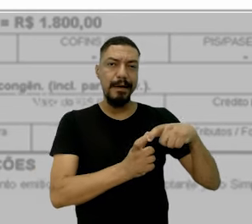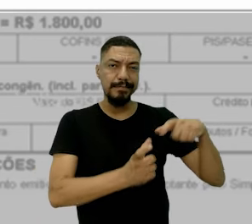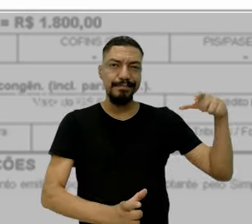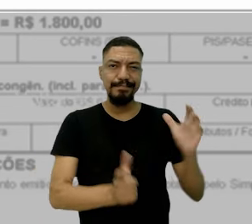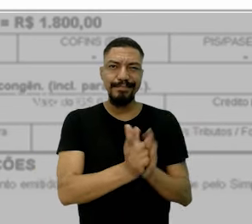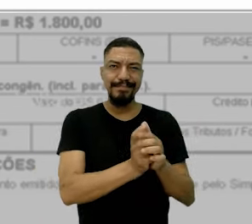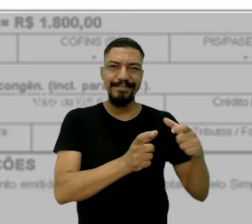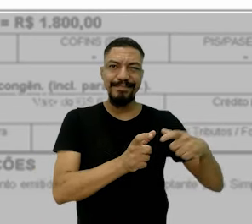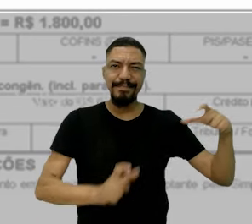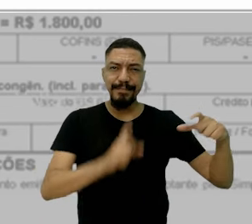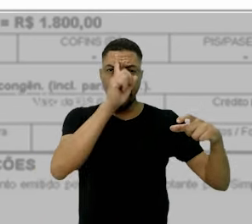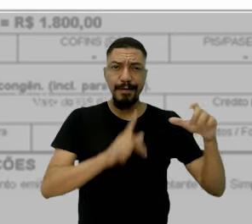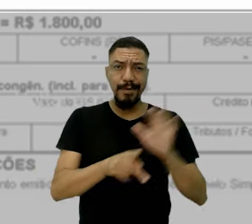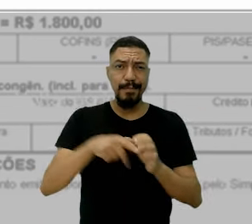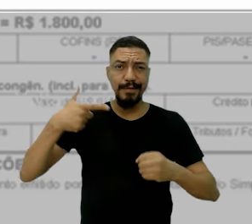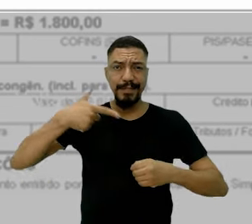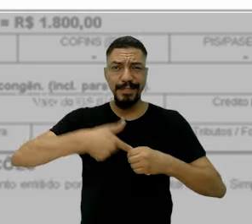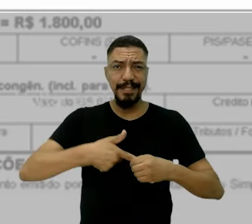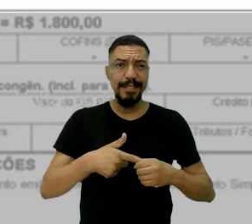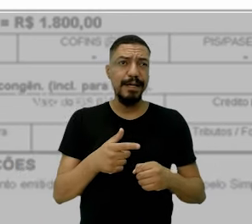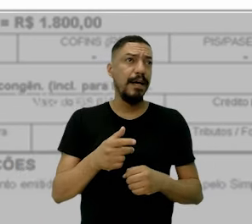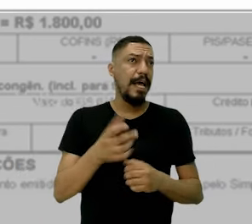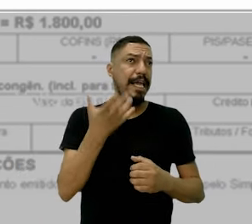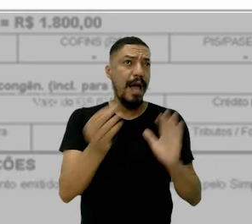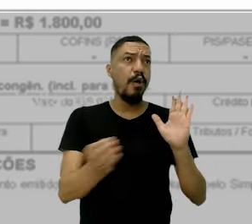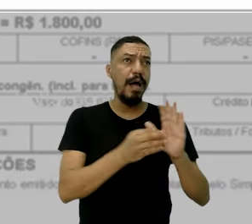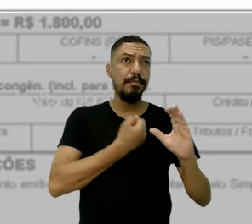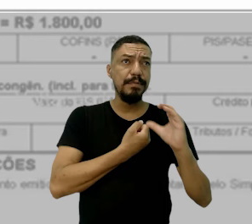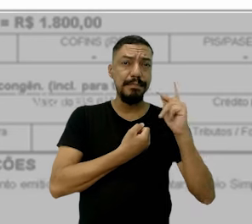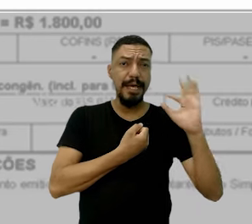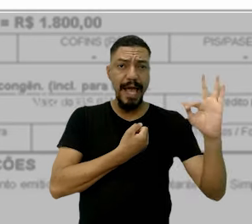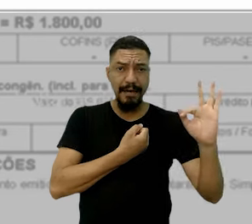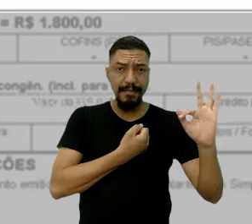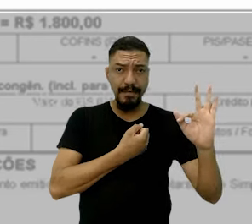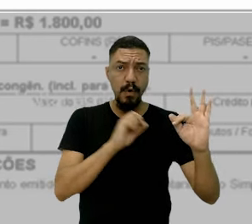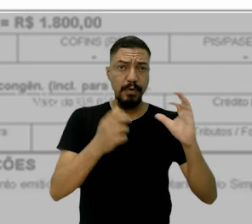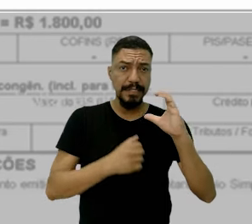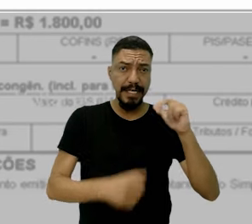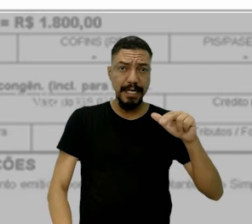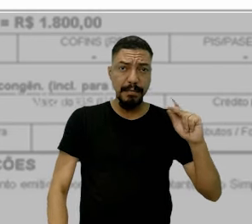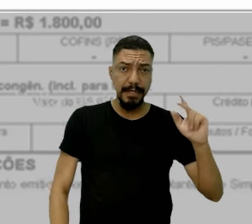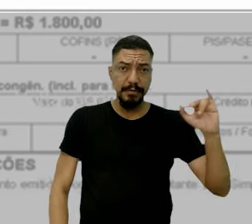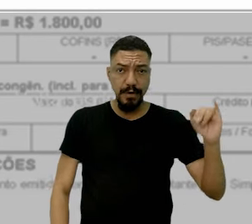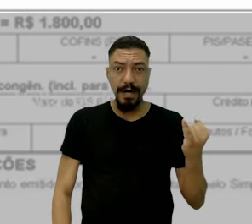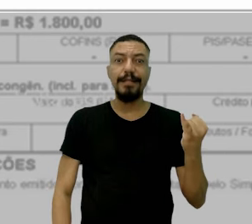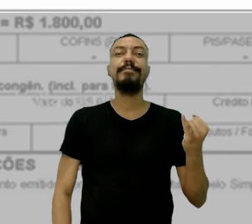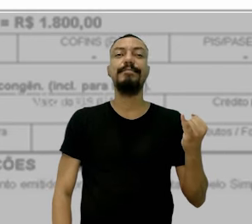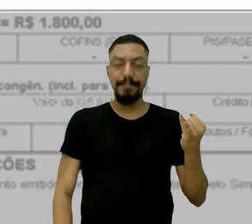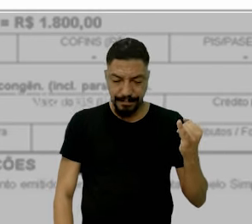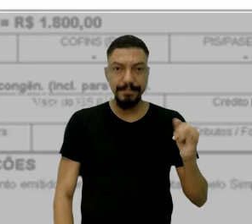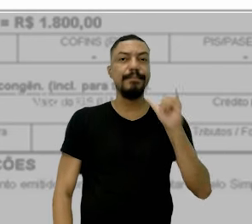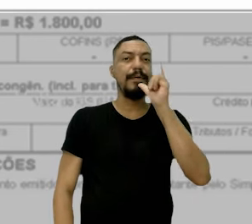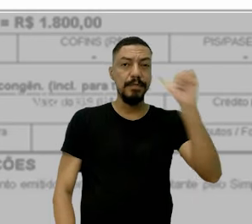de gasolina, como é o caso, aquele clássico, senhora, deseja o CPF na nota ou CNPJ?